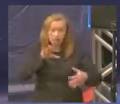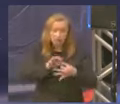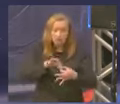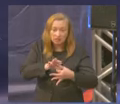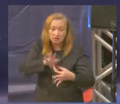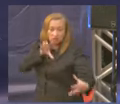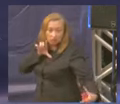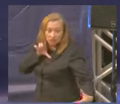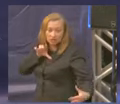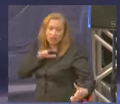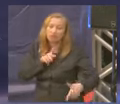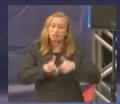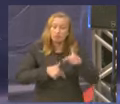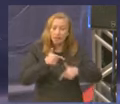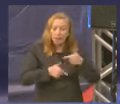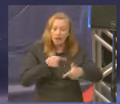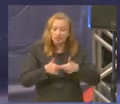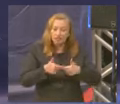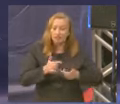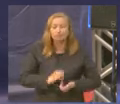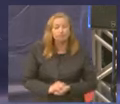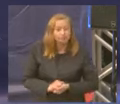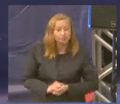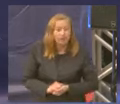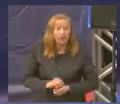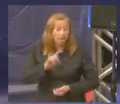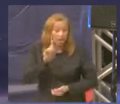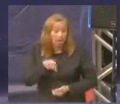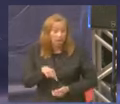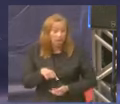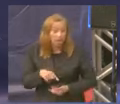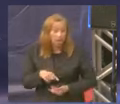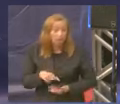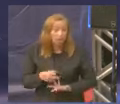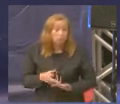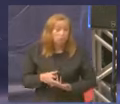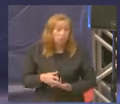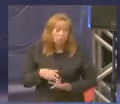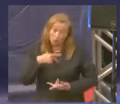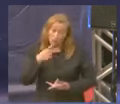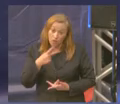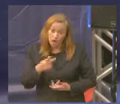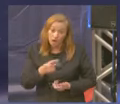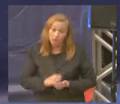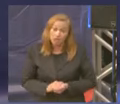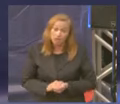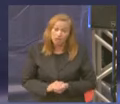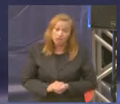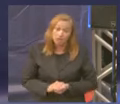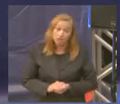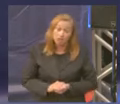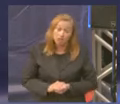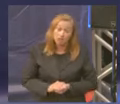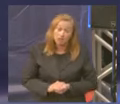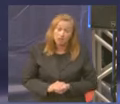do trabalho. Quer dizer, uma ferramenta que é uma ferramenta que eu chamo